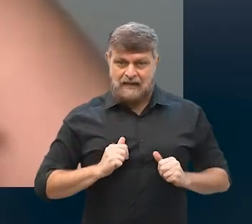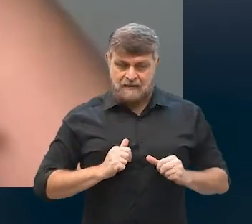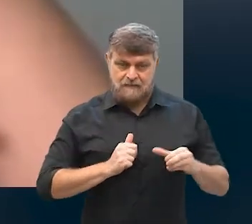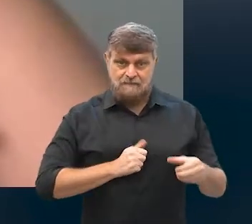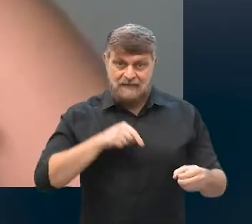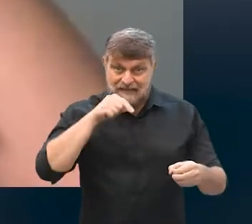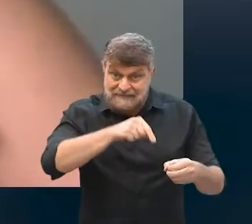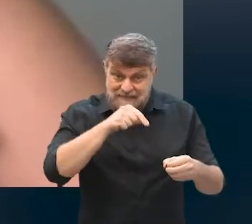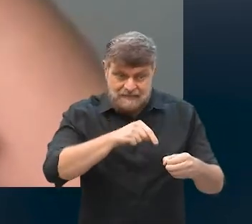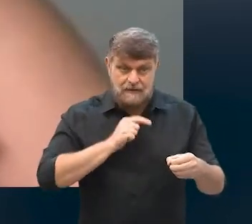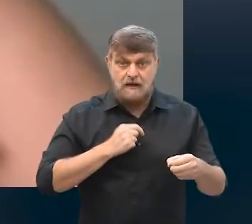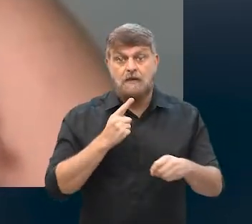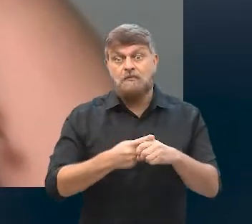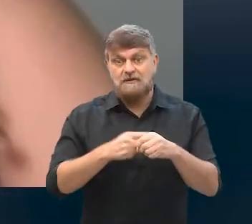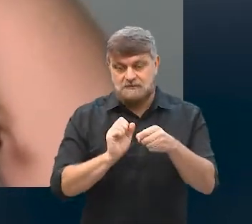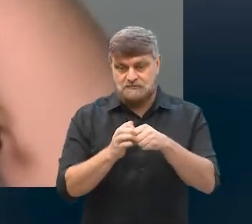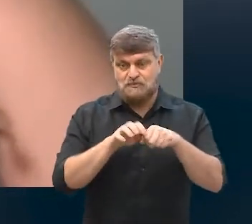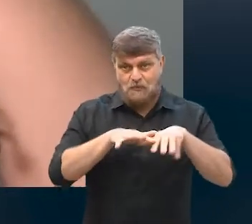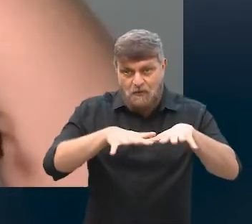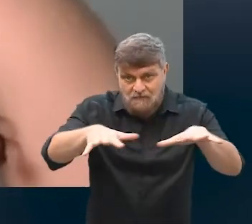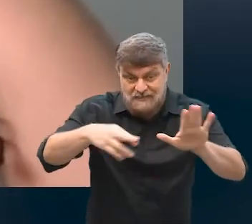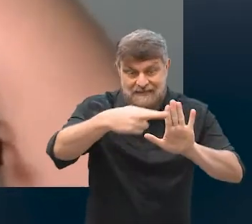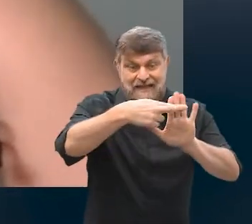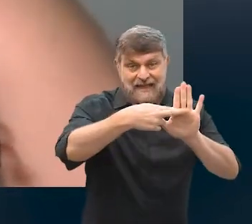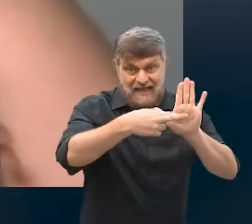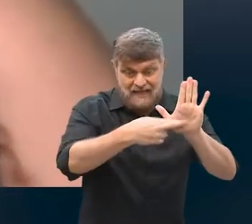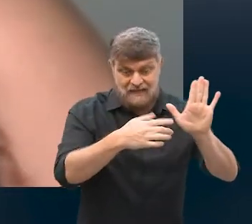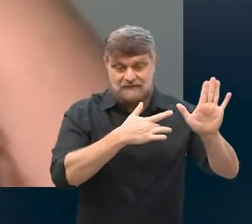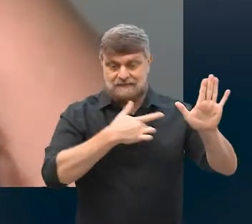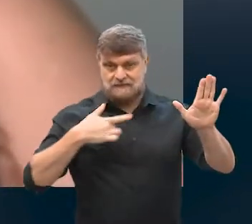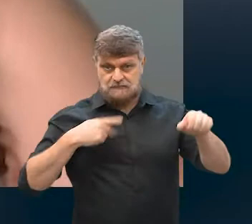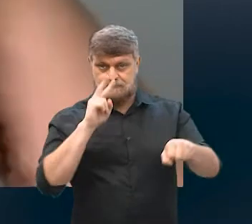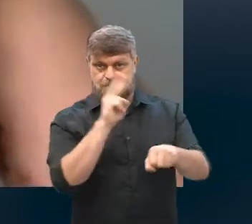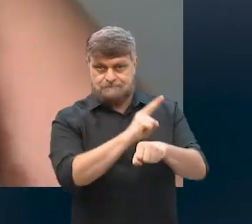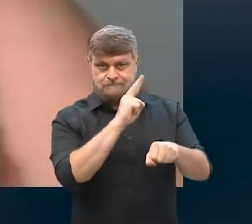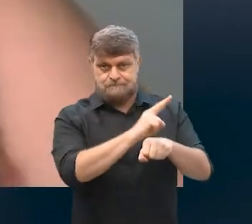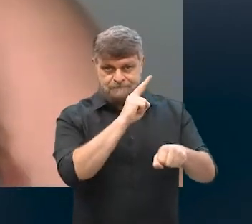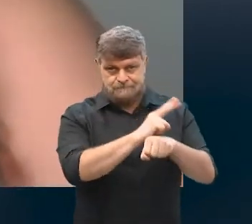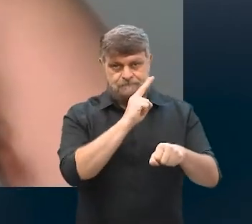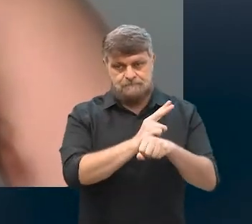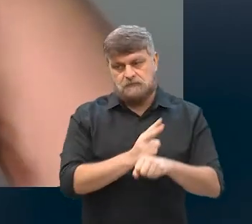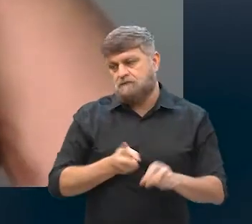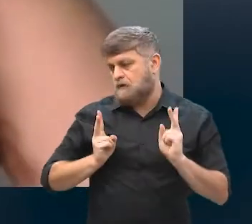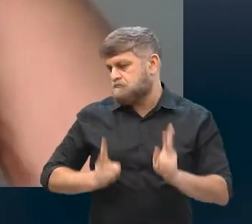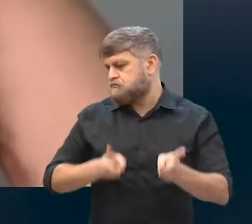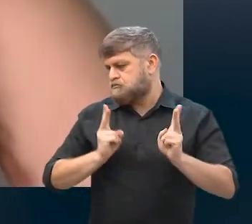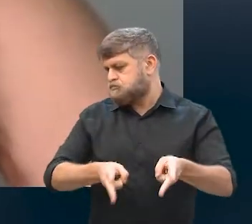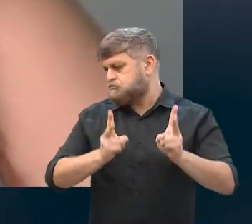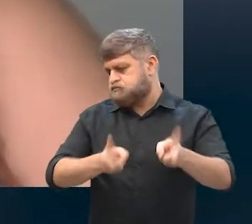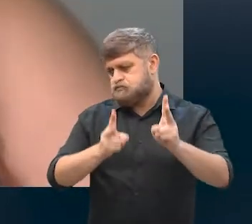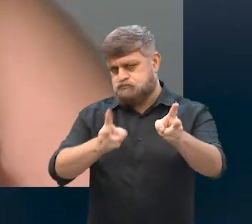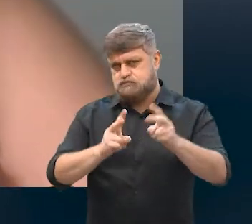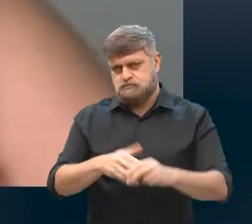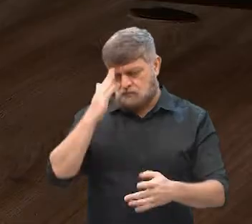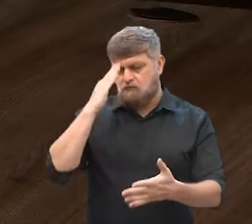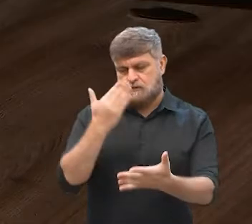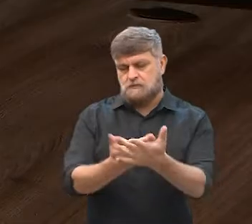por conta da pandemia do Covid, e que é uma tendência que vai continuar mesmo após a pandemia, tenho